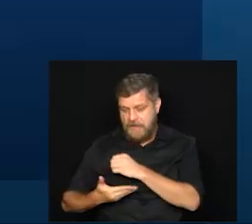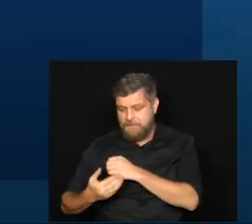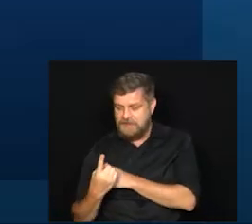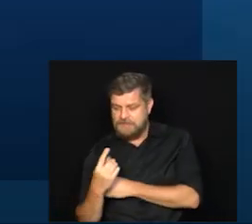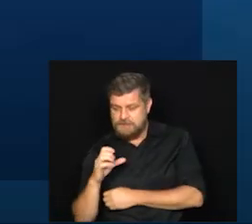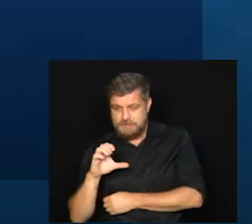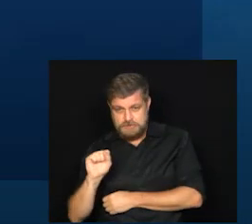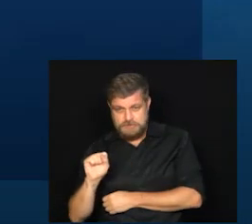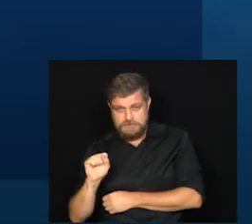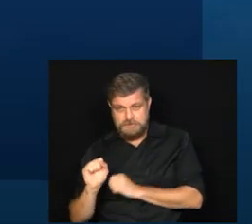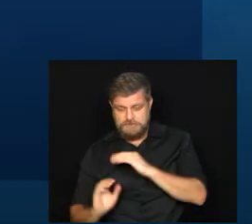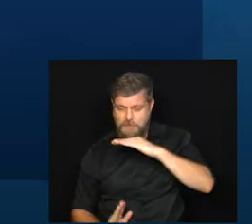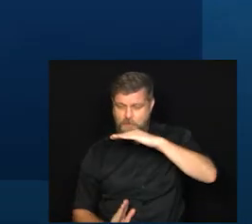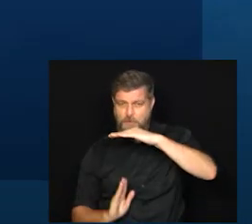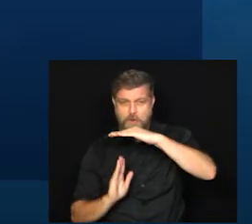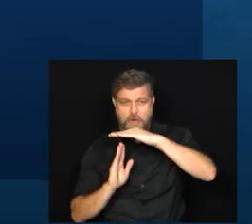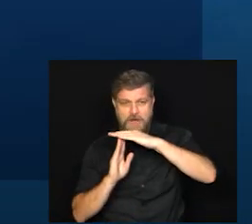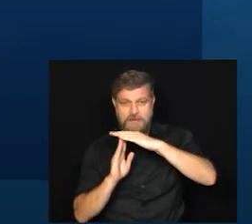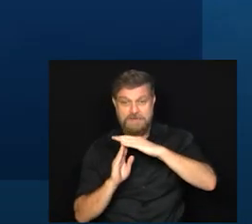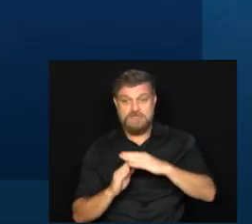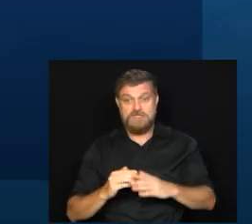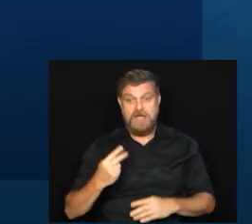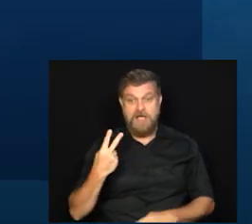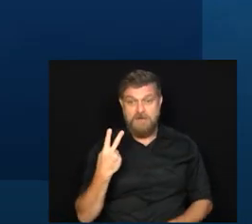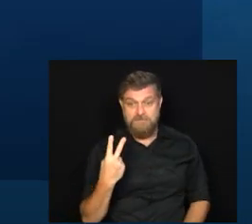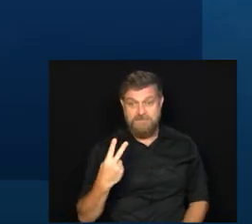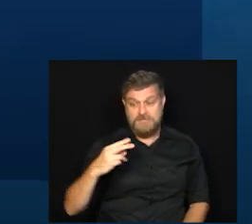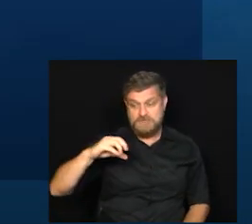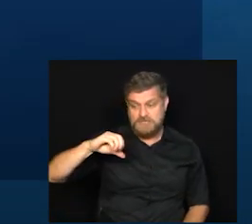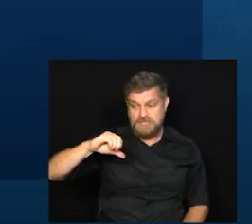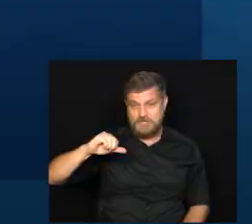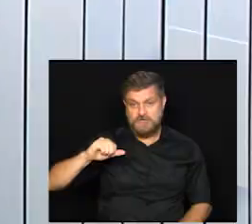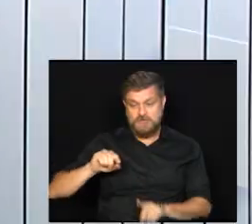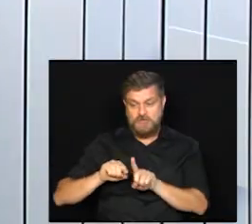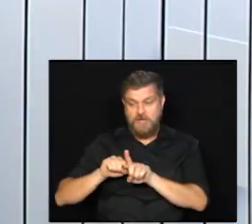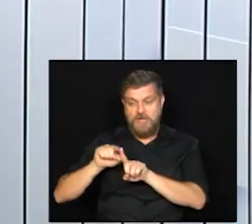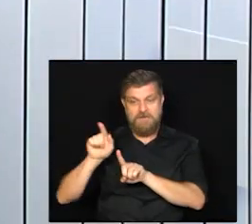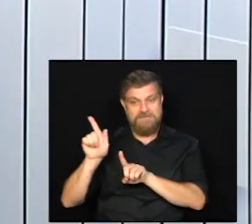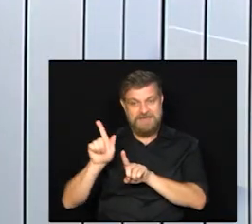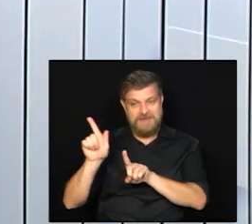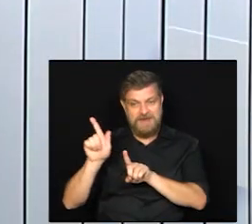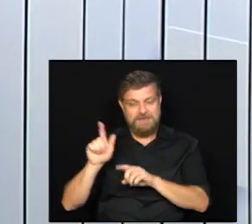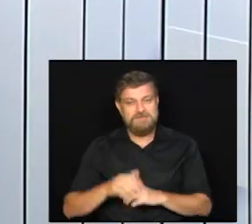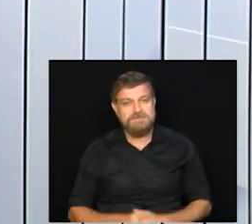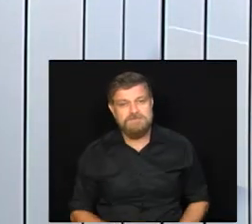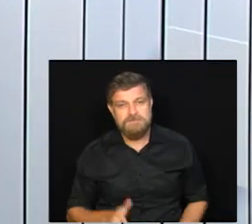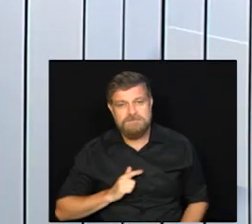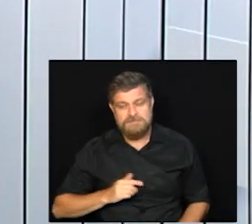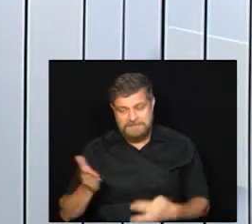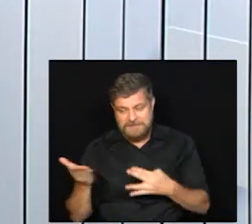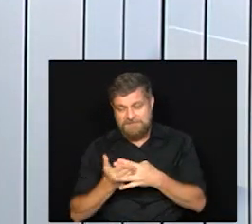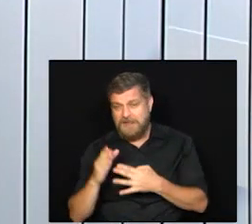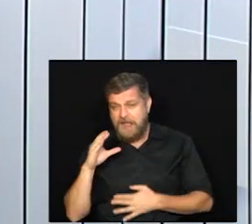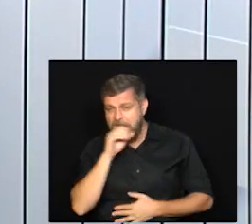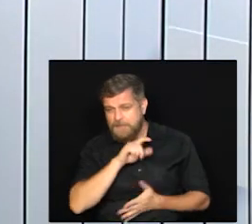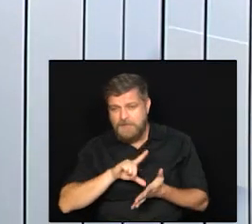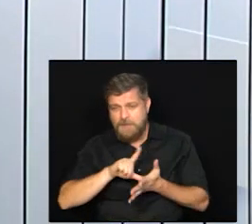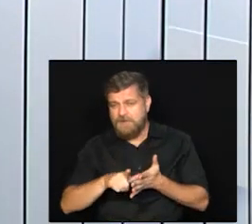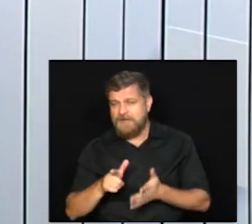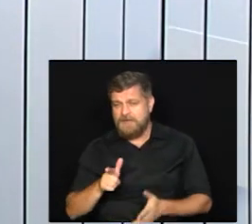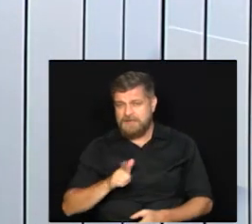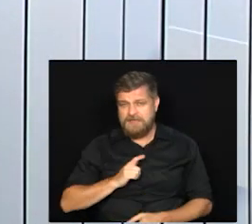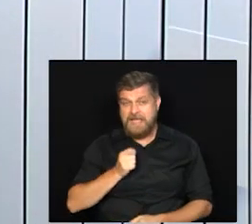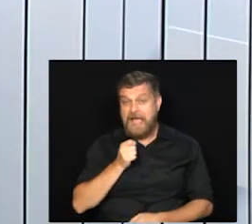18 graus e a máxima pode chegar aos 29. Rápido intervalo e na volta